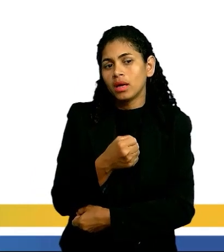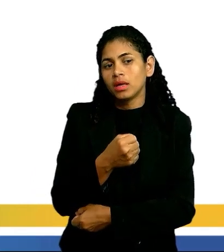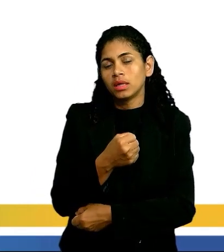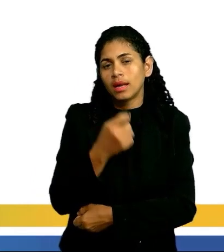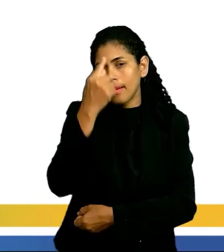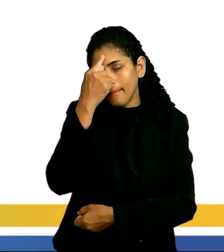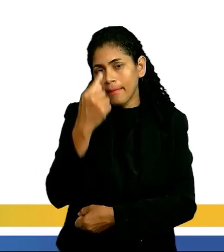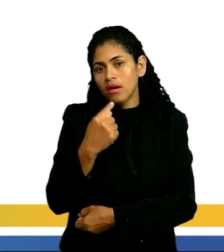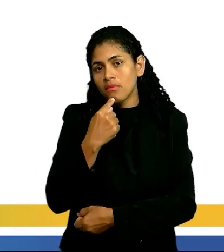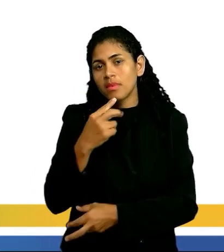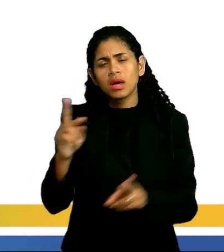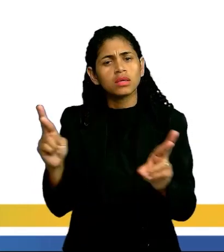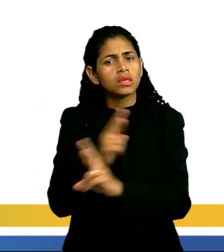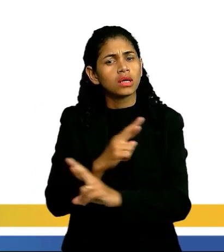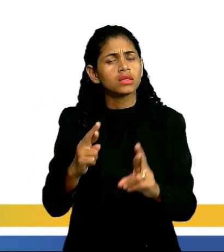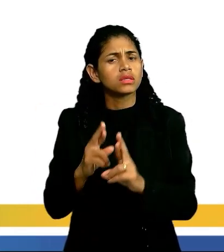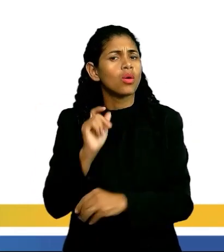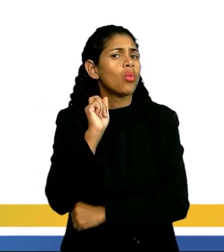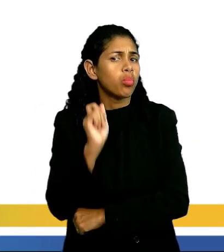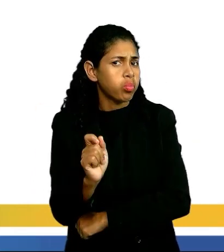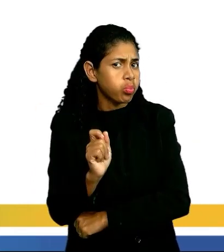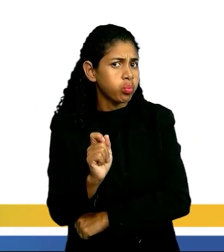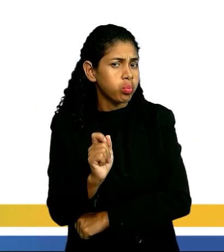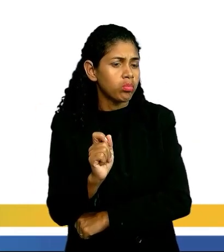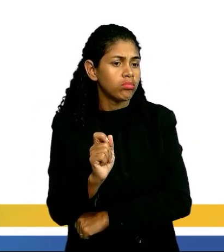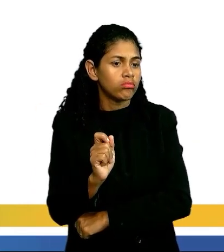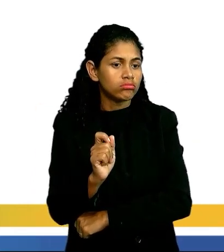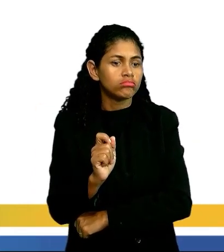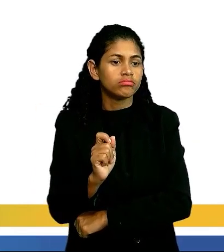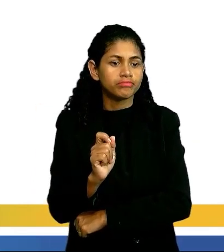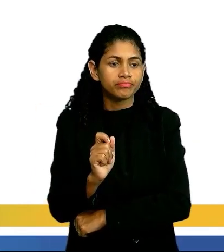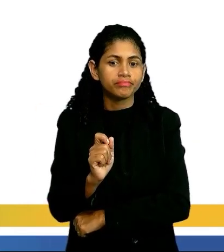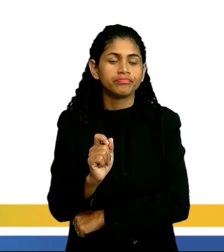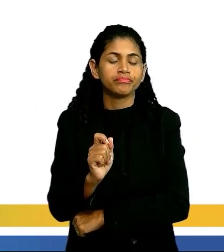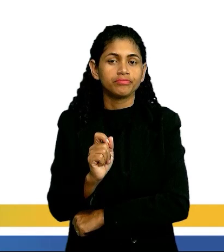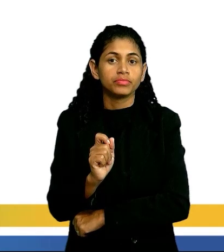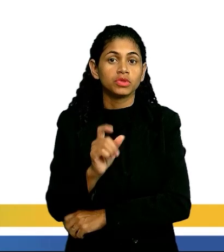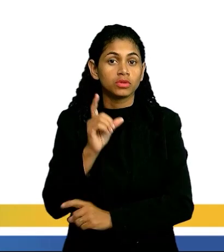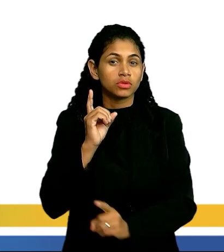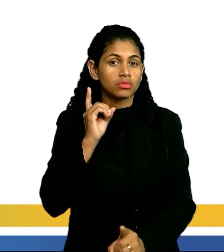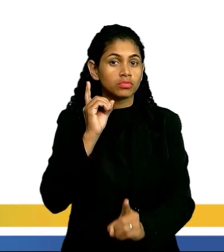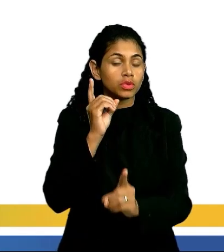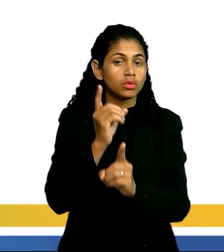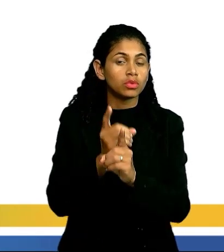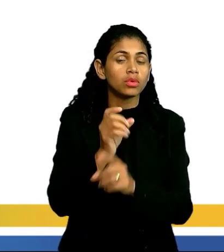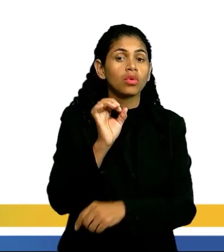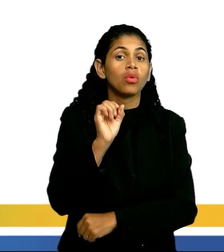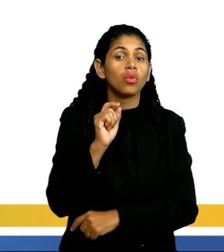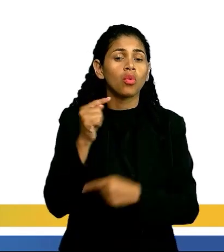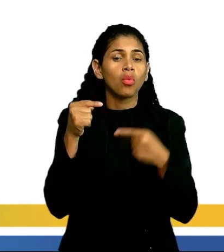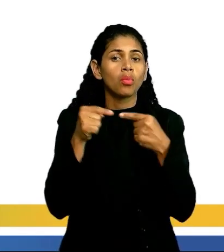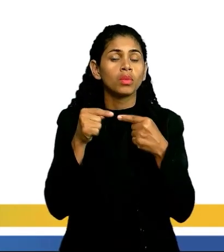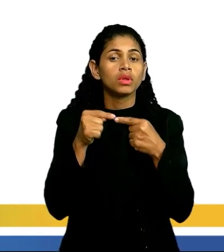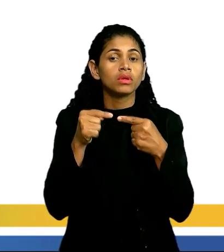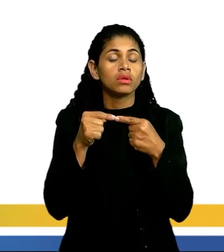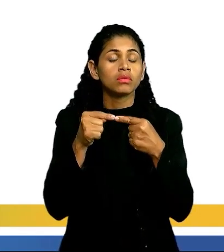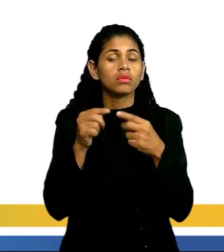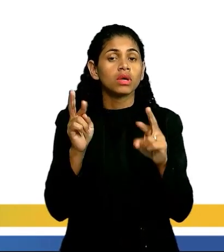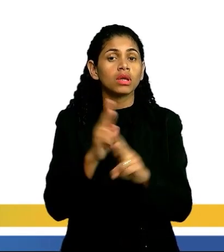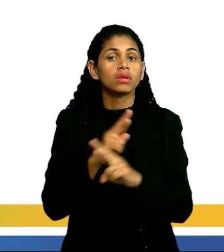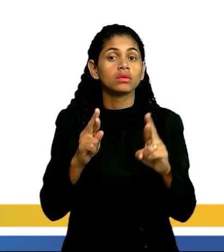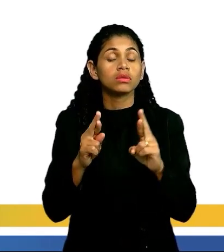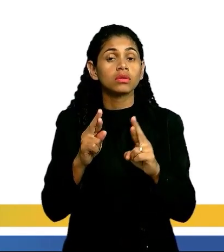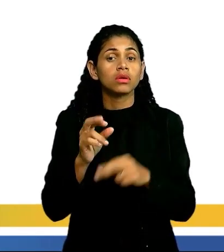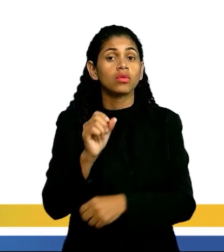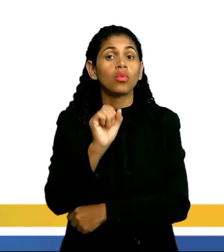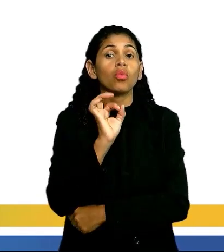se relacionam a... É óbvio, né, que nós estamos identificando que essas são imagens relacionadas